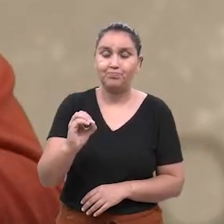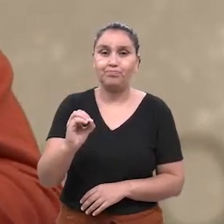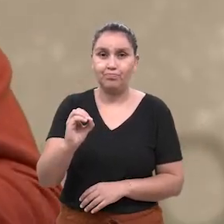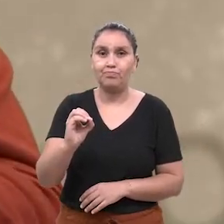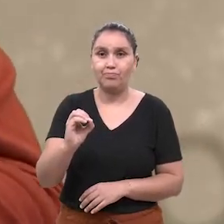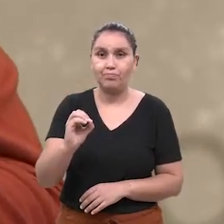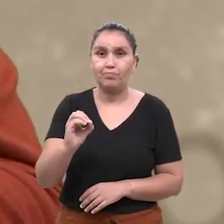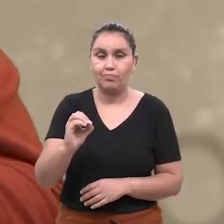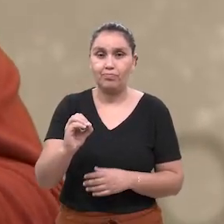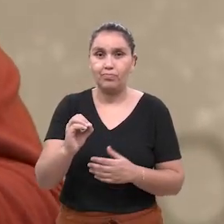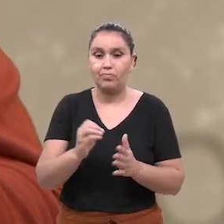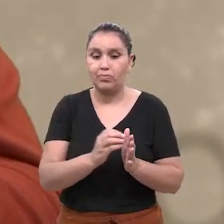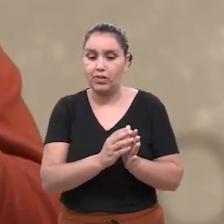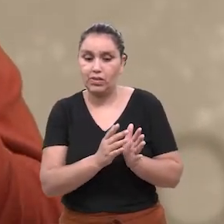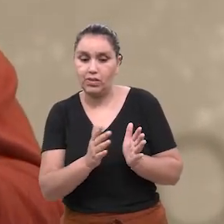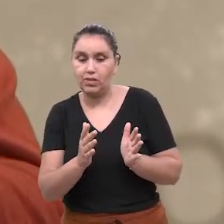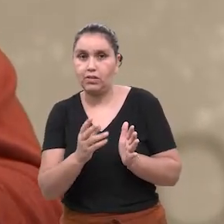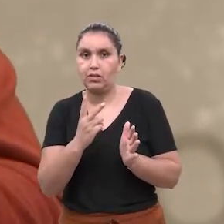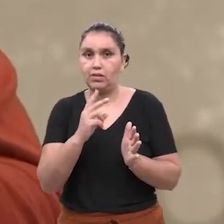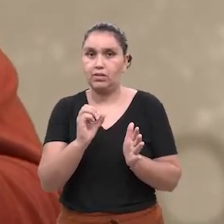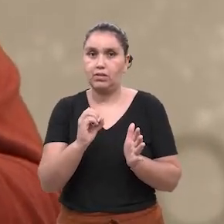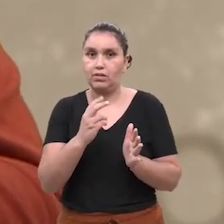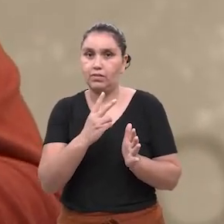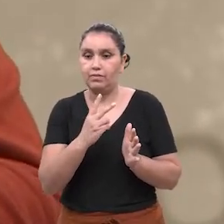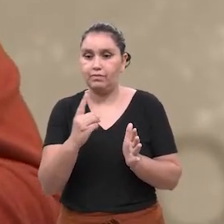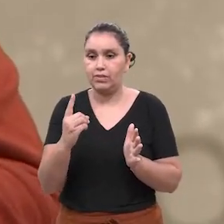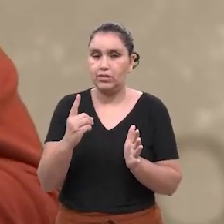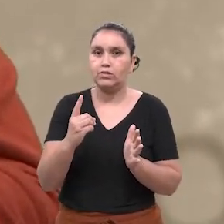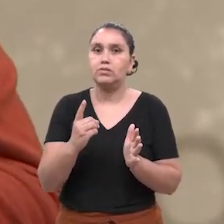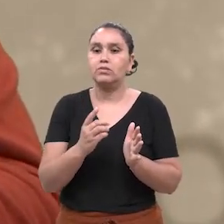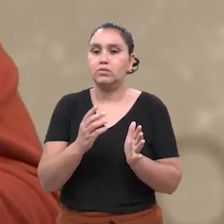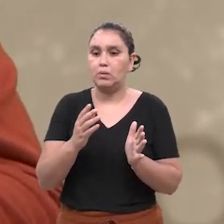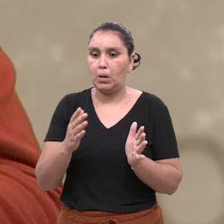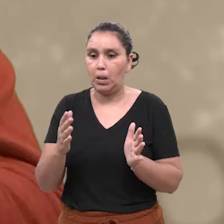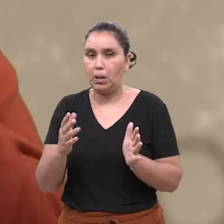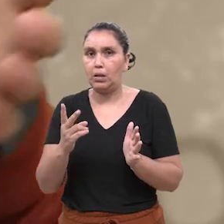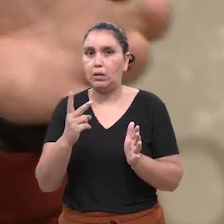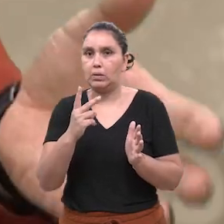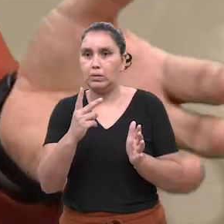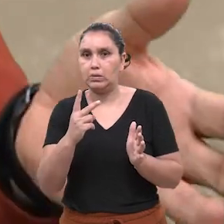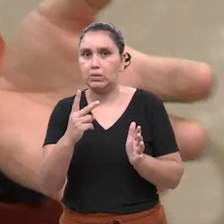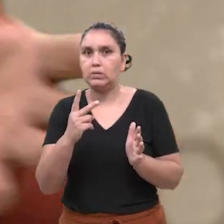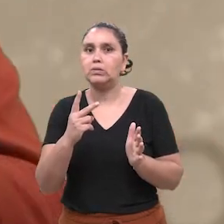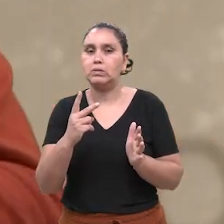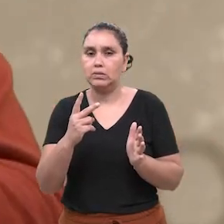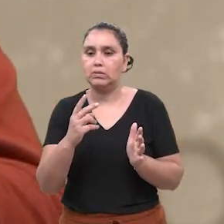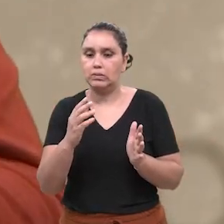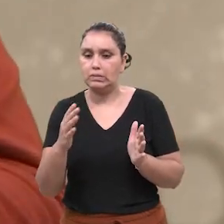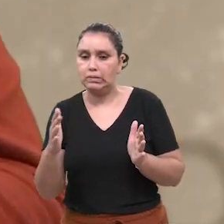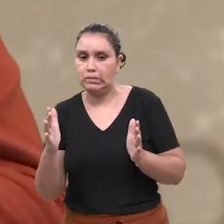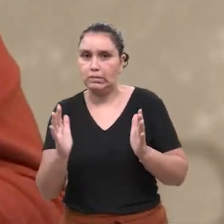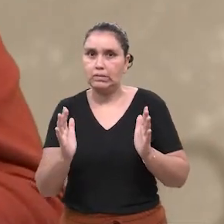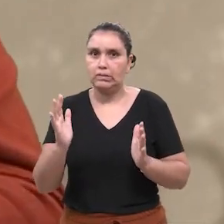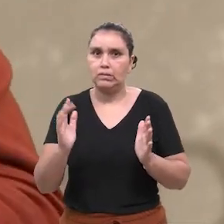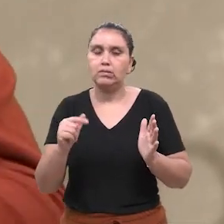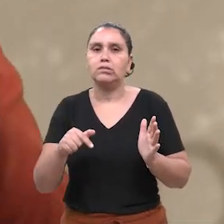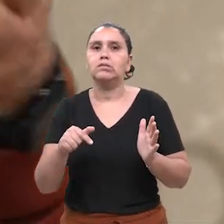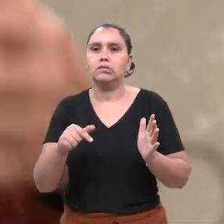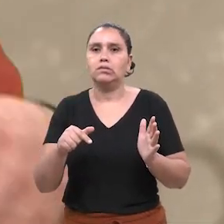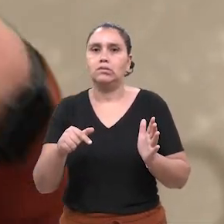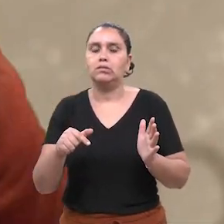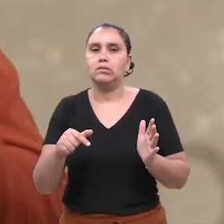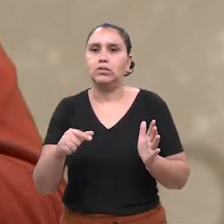que se prosseguiu no ano de 2021, ela ainda